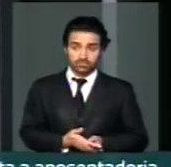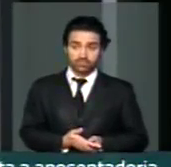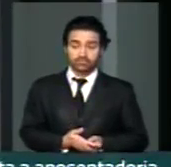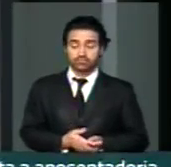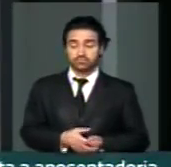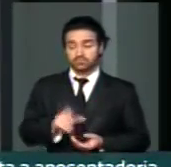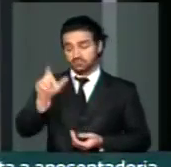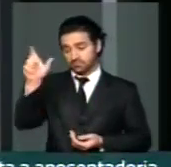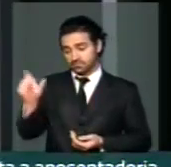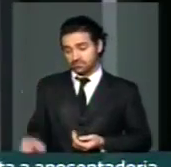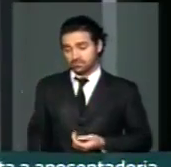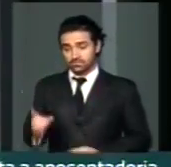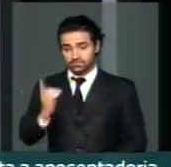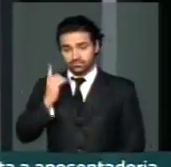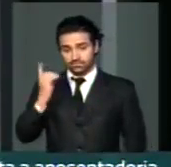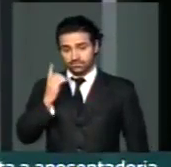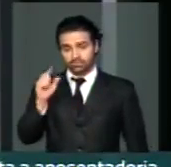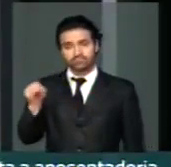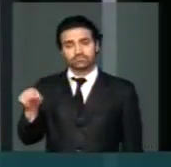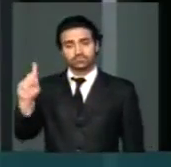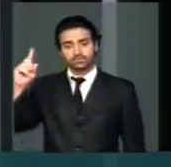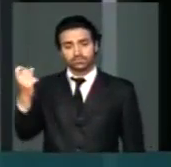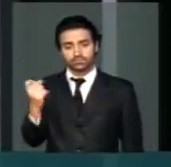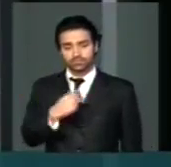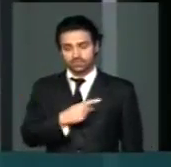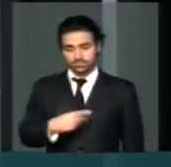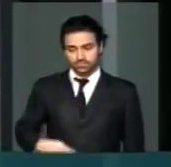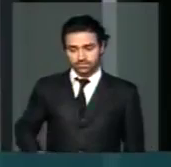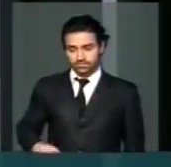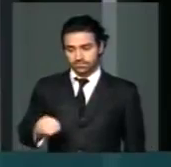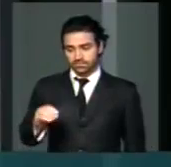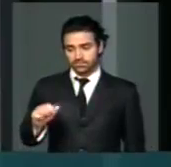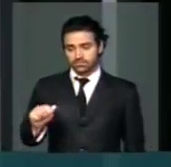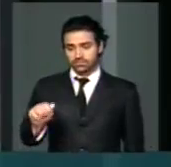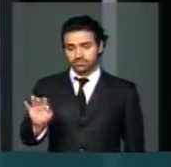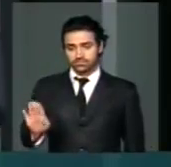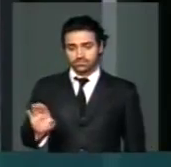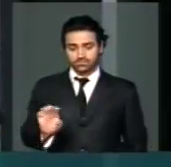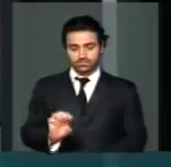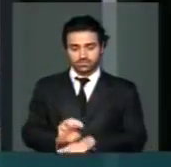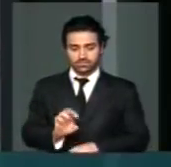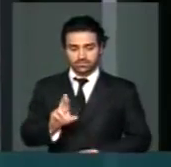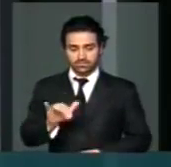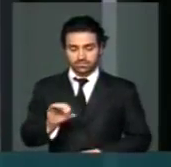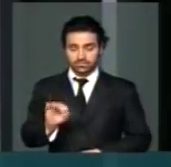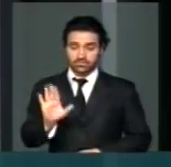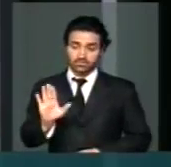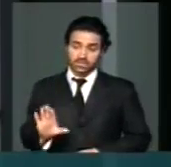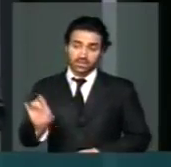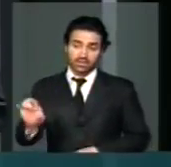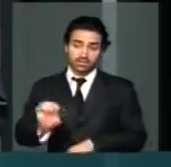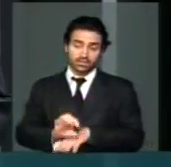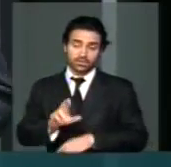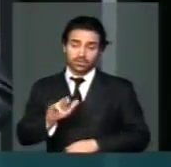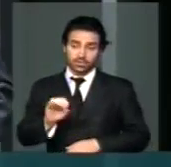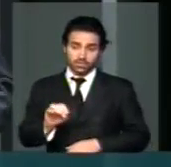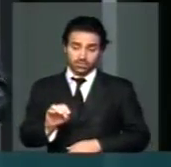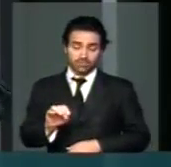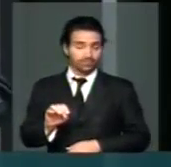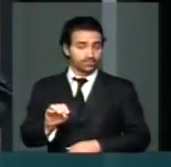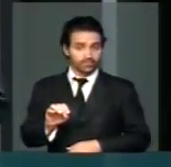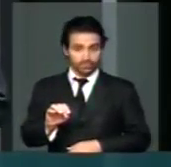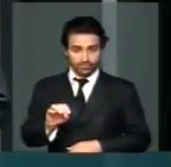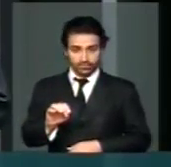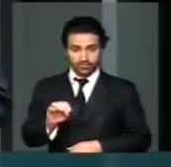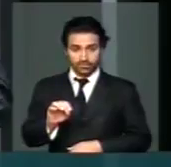um deputado que é ex-presidente da OAB do Rio de Janeiro, mas é petista e, acima de tudo, aparelhou a